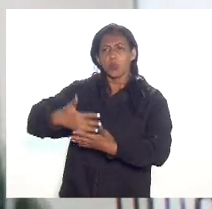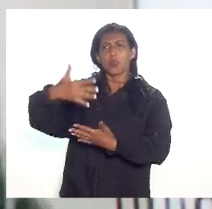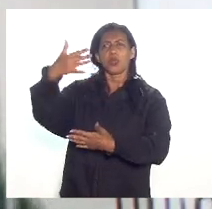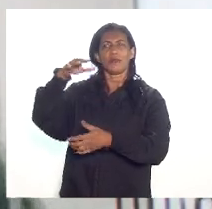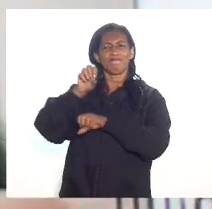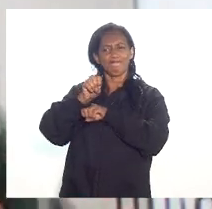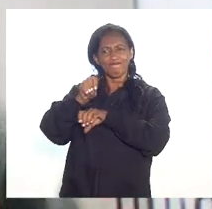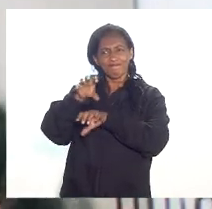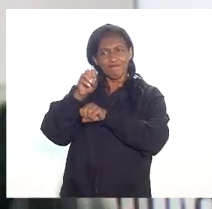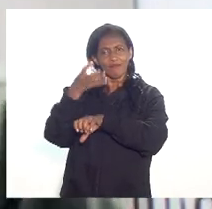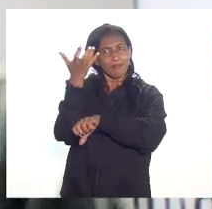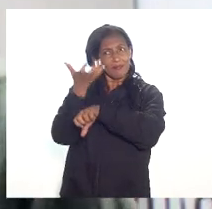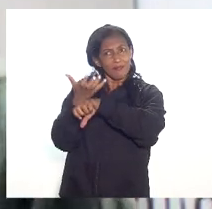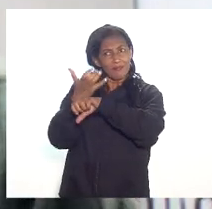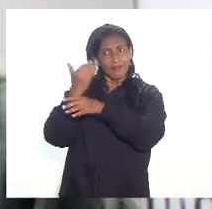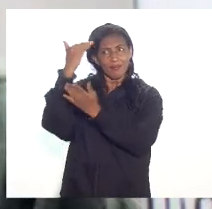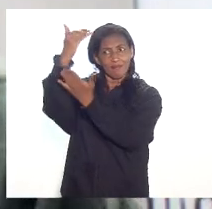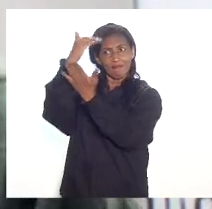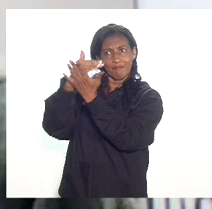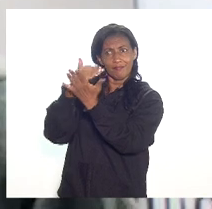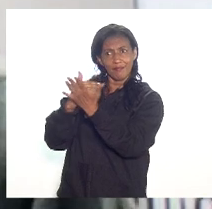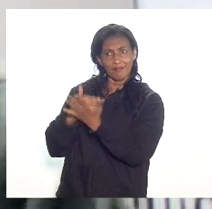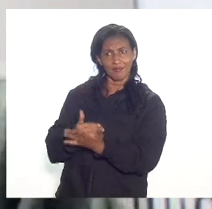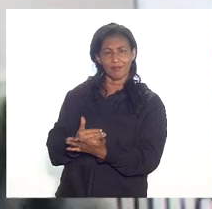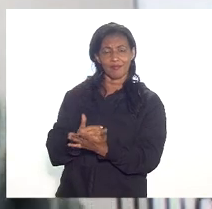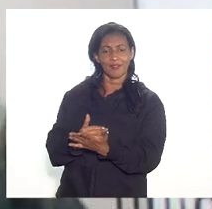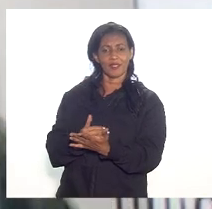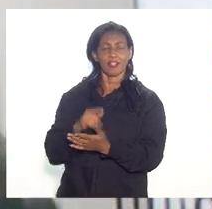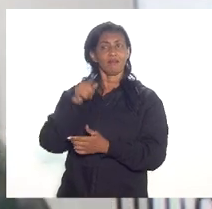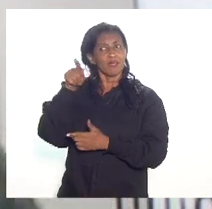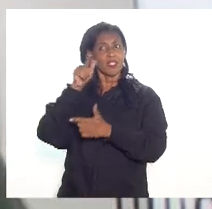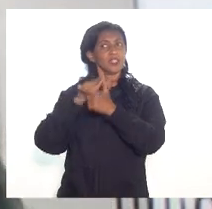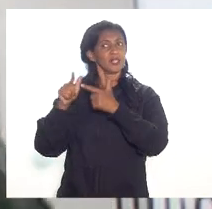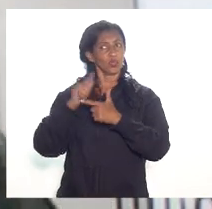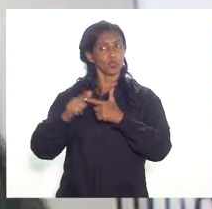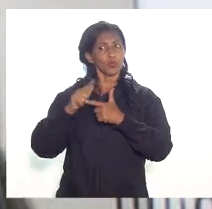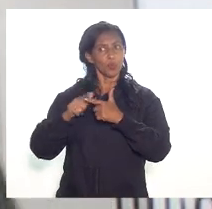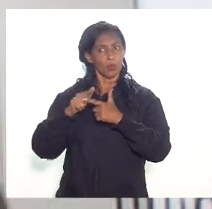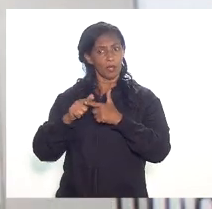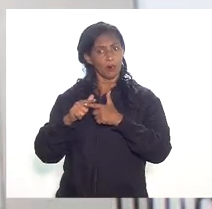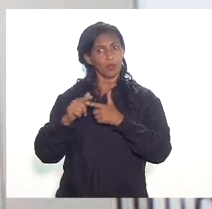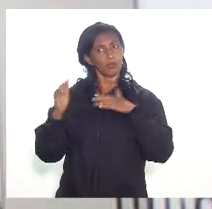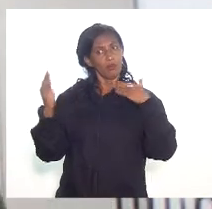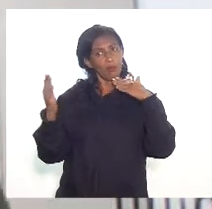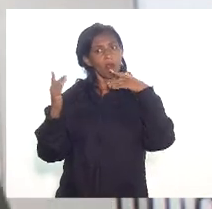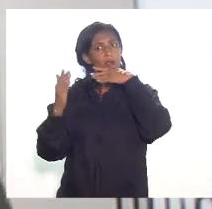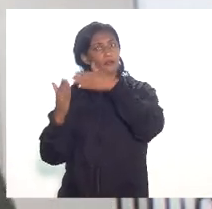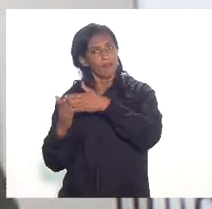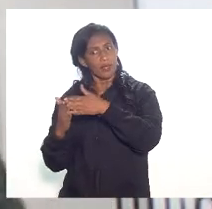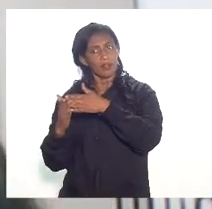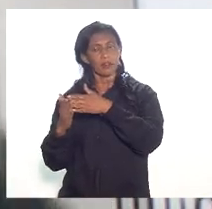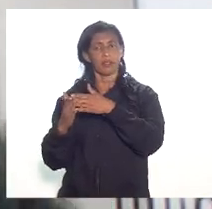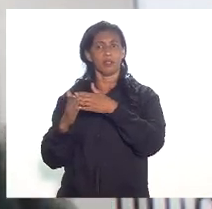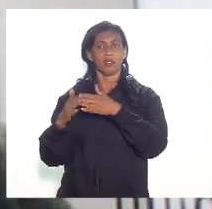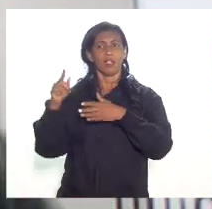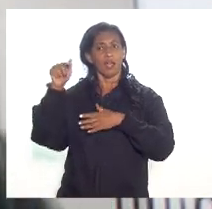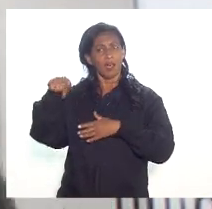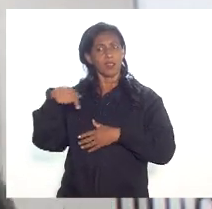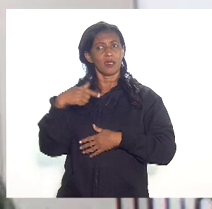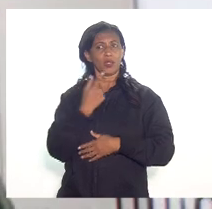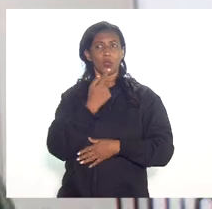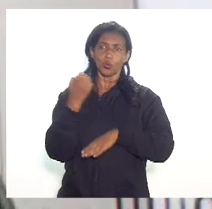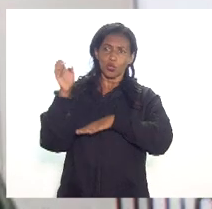dar aula de determinadas disciplinas esses são os problemas que a gente enfrenta na educação do nosso estado na maioria dos